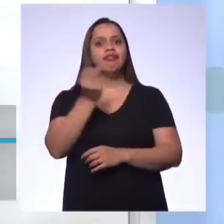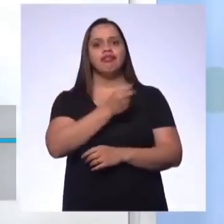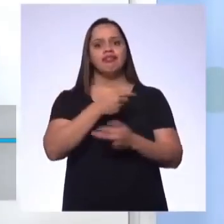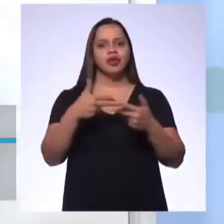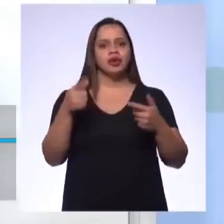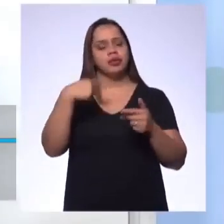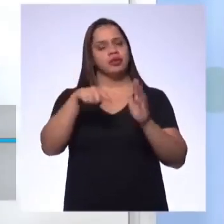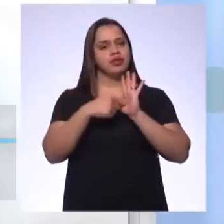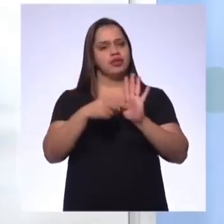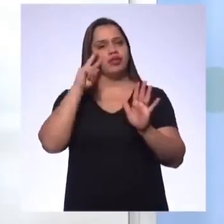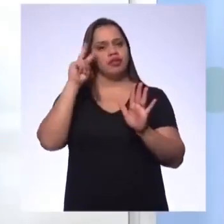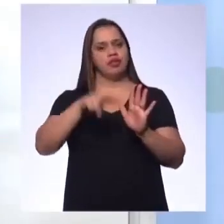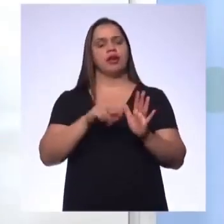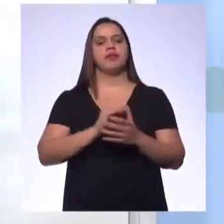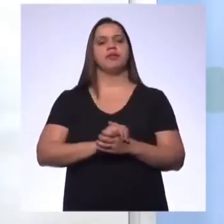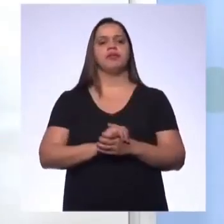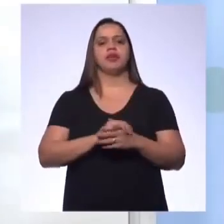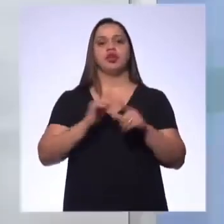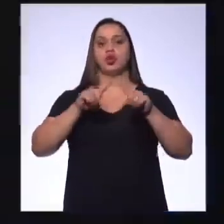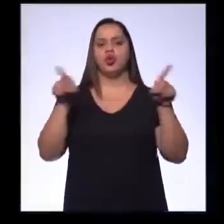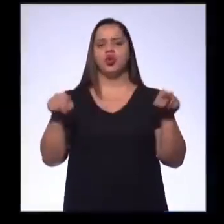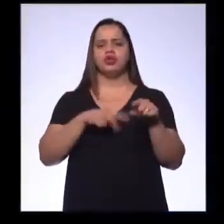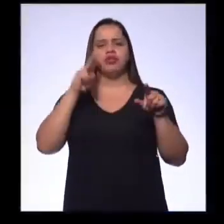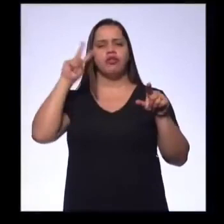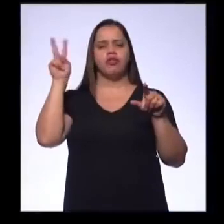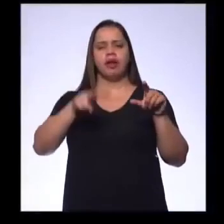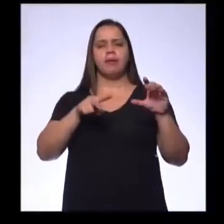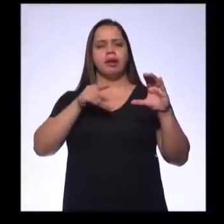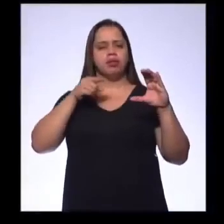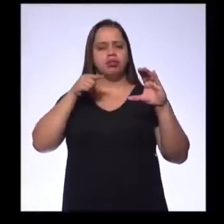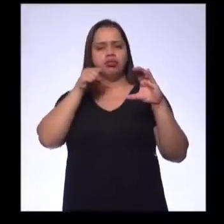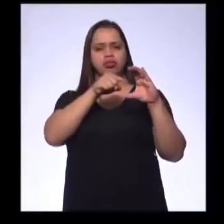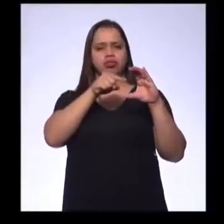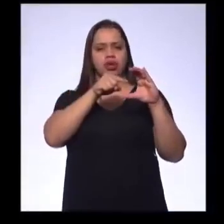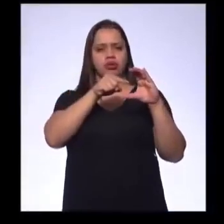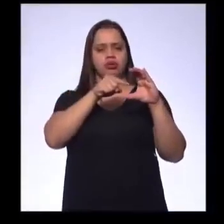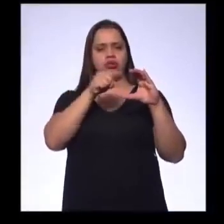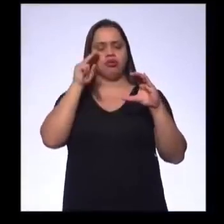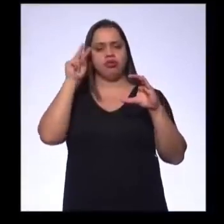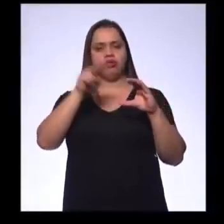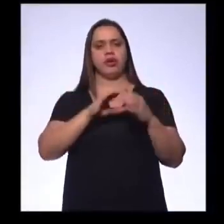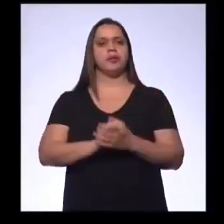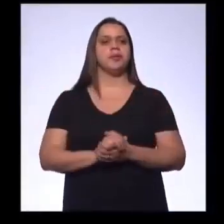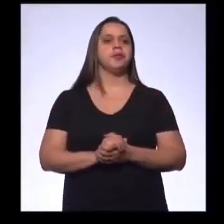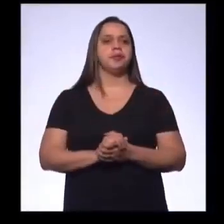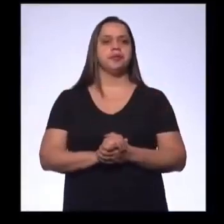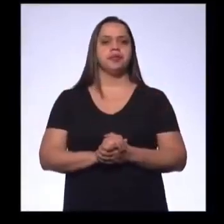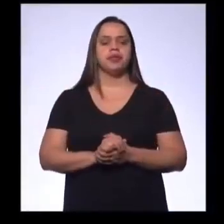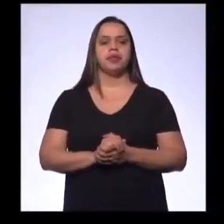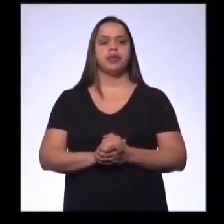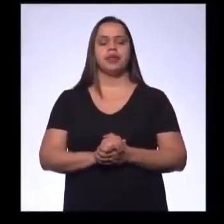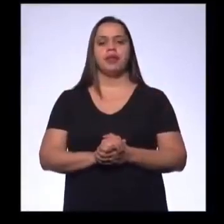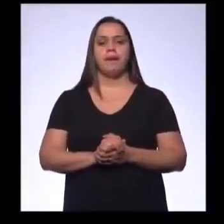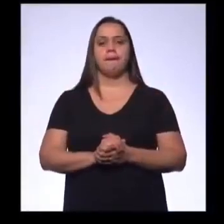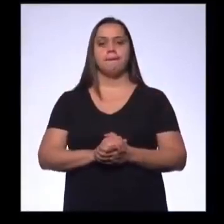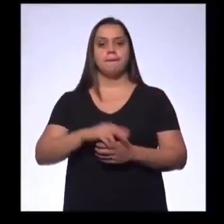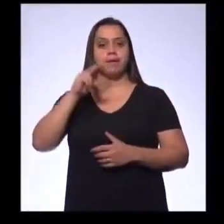mostrar 2 figuras, olha bem para o centro dela. Então a primeira figura é essa. Ó. Você vai olhar para o centro dela